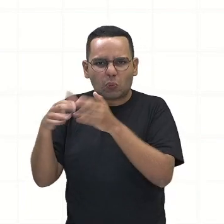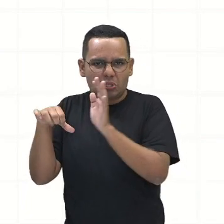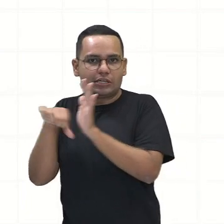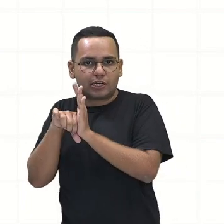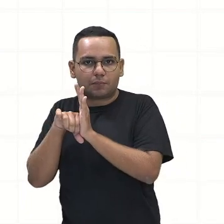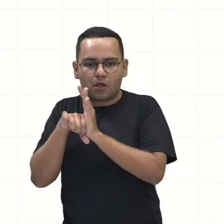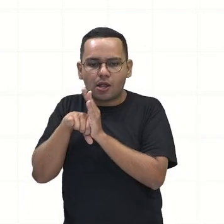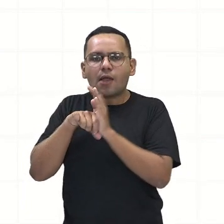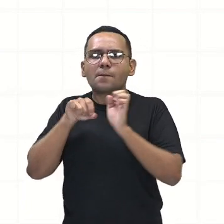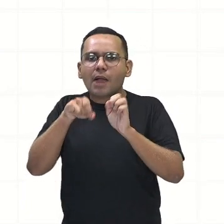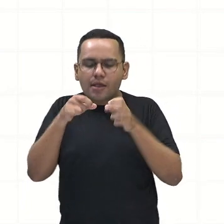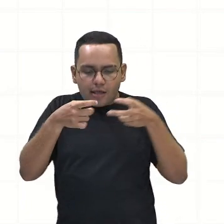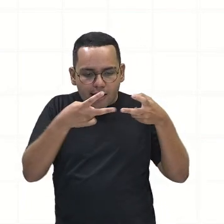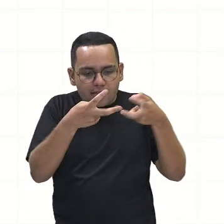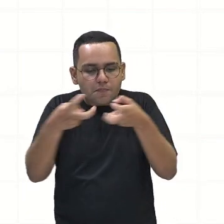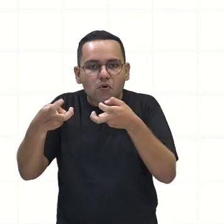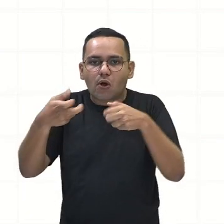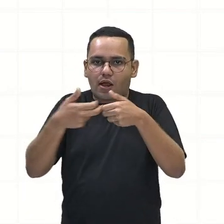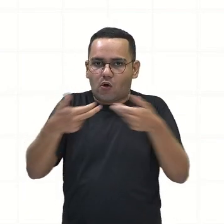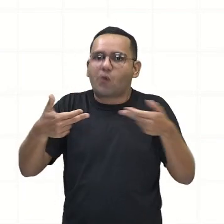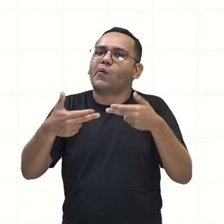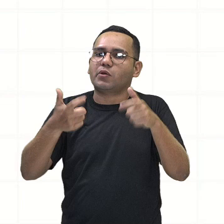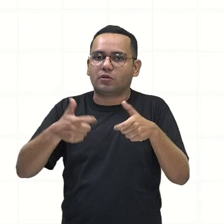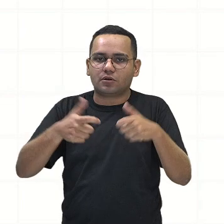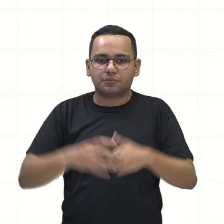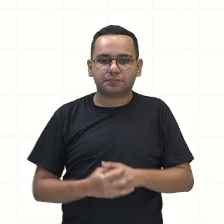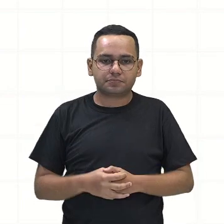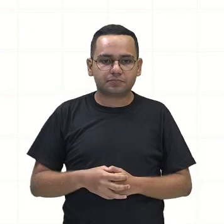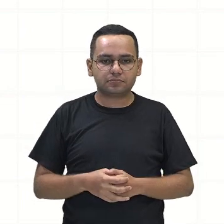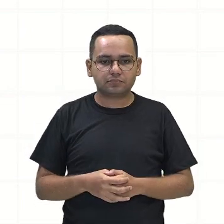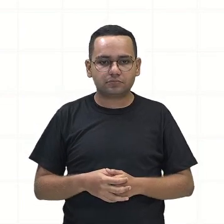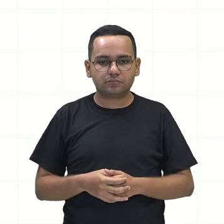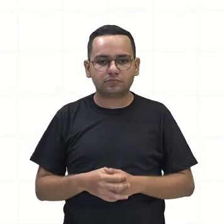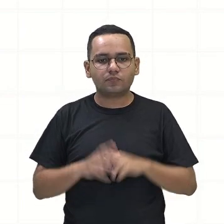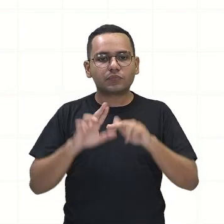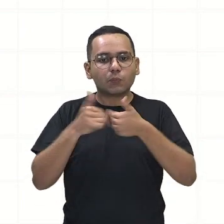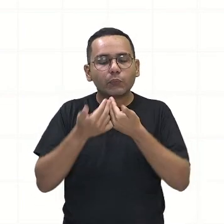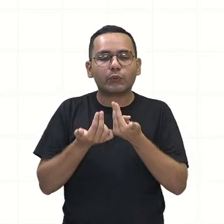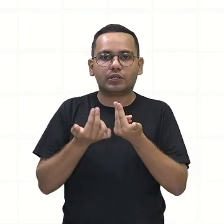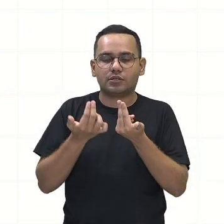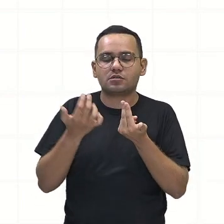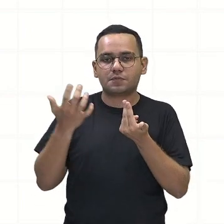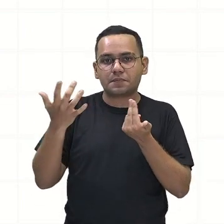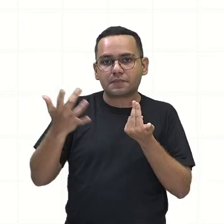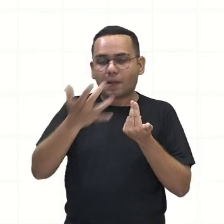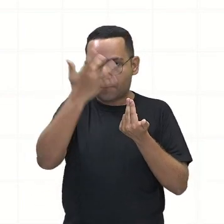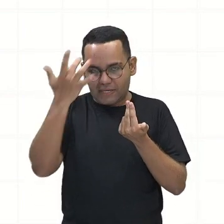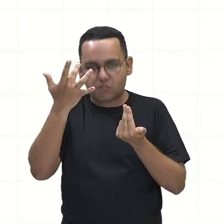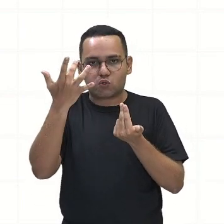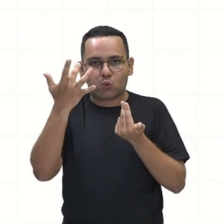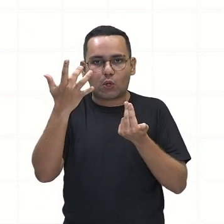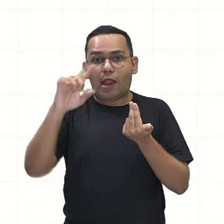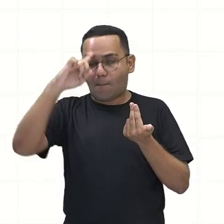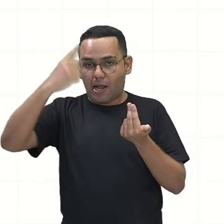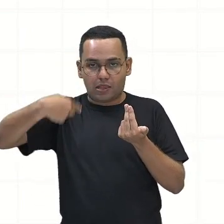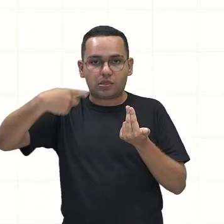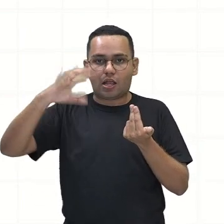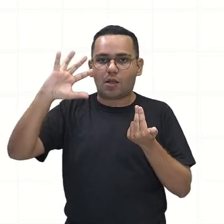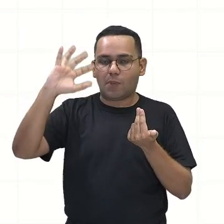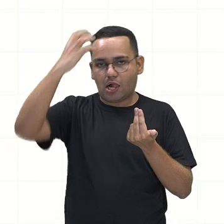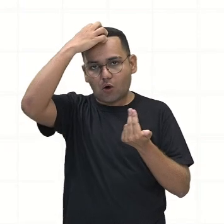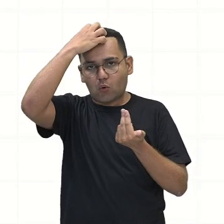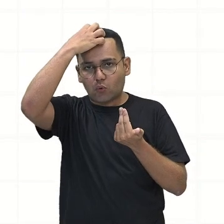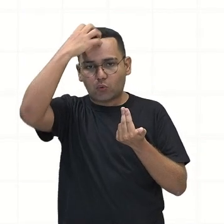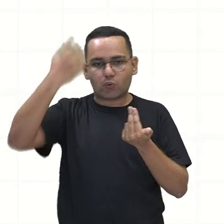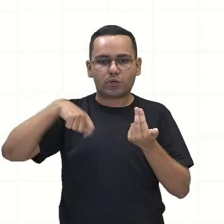território. Essas pessoas foram enviadas pela coroa espanhola para a América na jornada de conquista